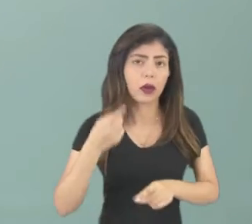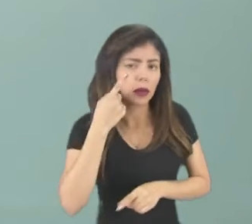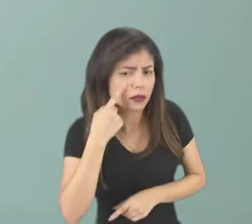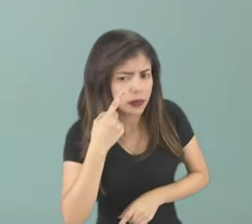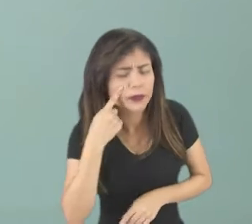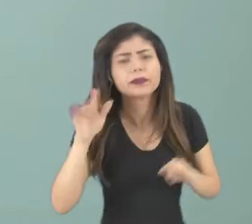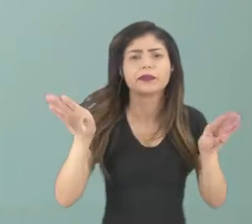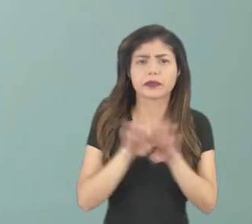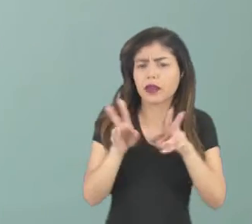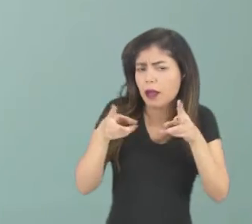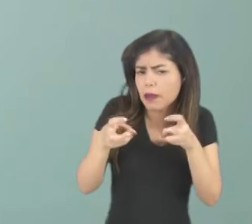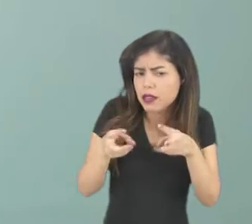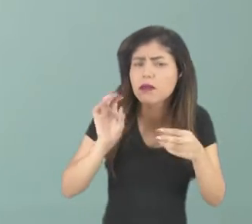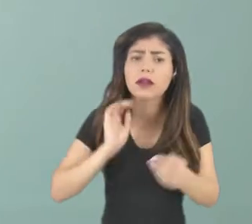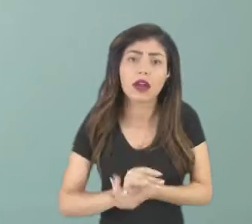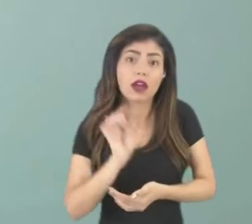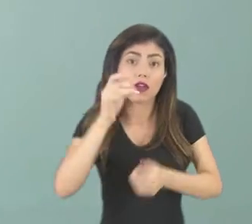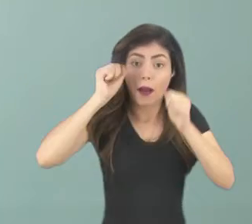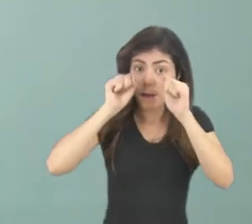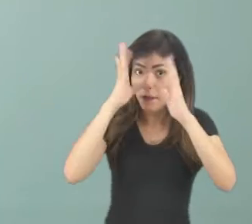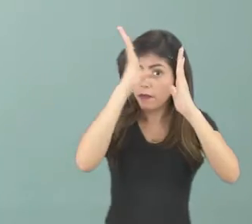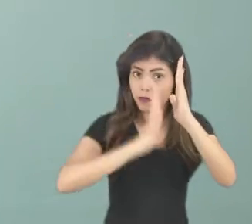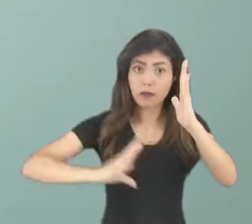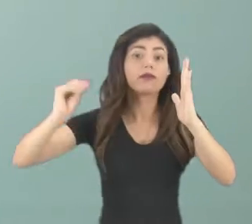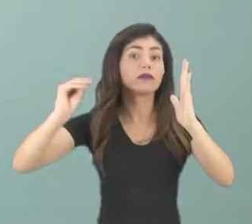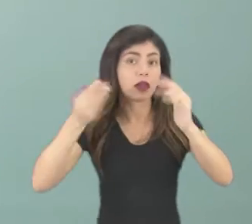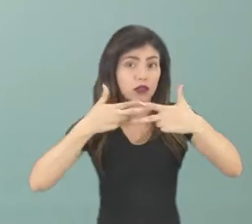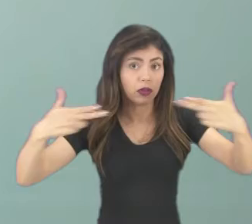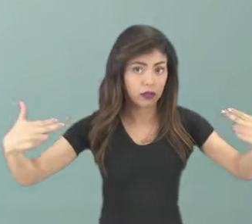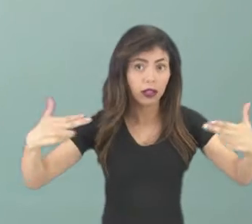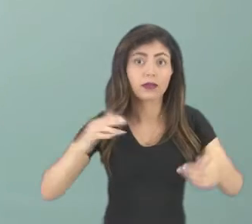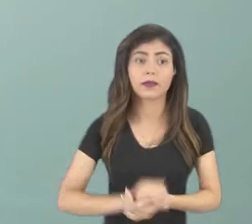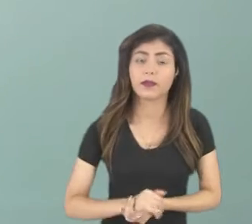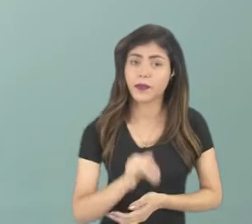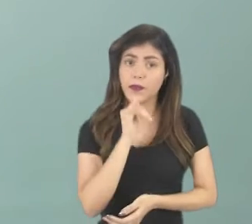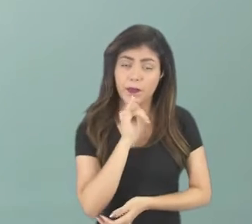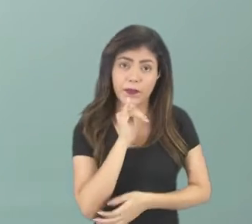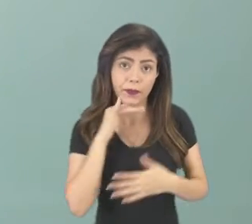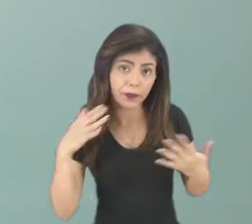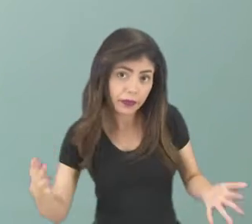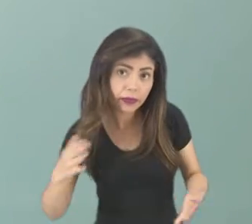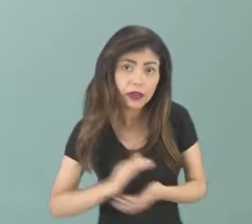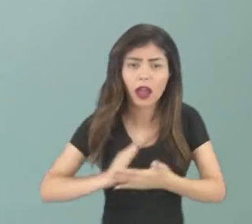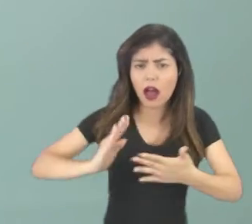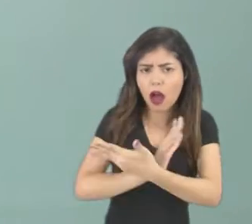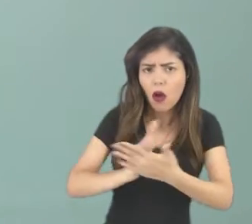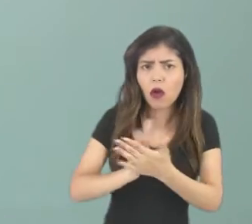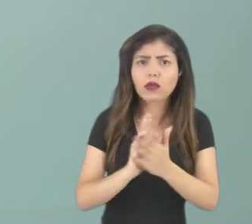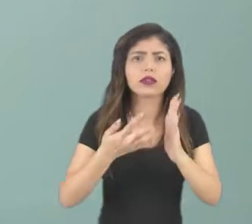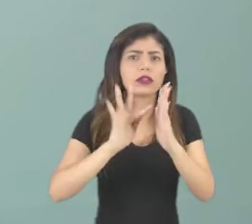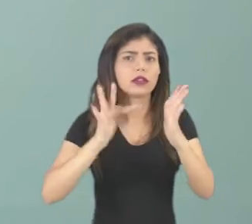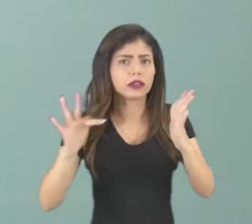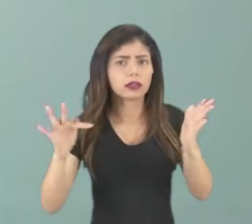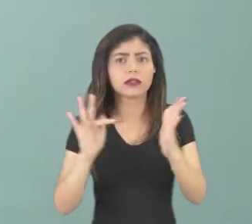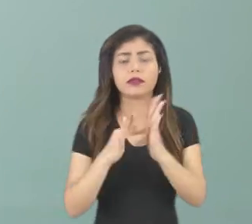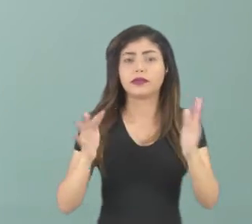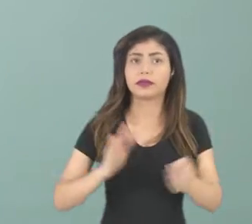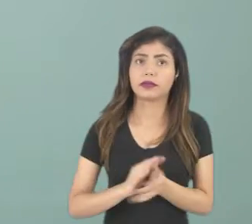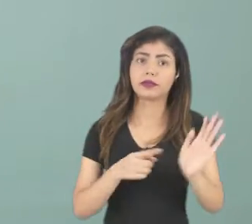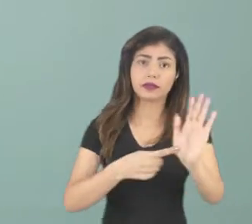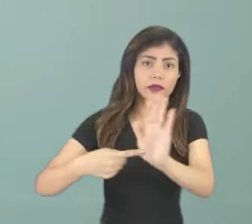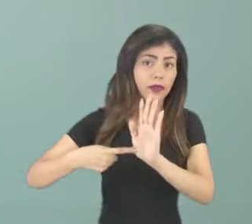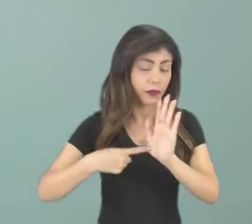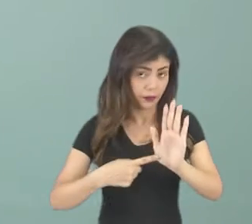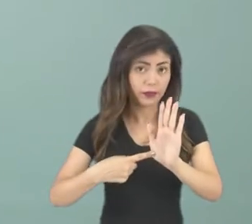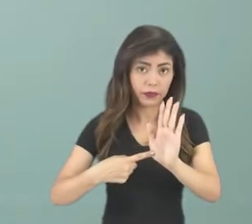perceber a energia refletida a partir de um objeto então assim Tinha alguns fenômenos relacionado a essa